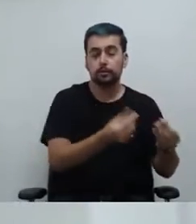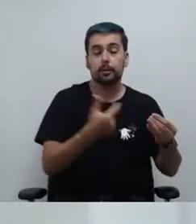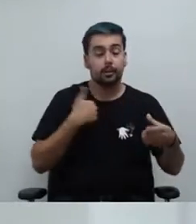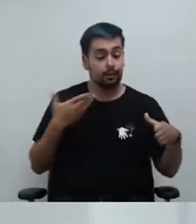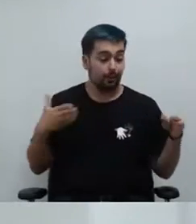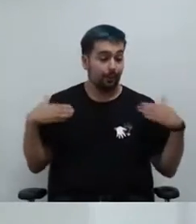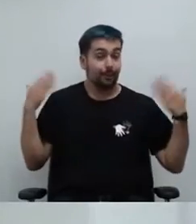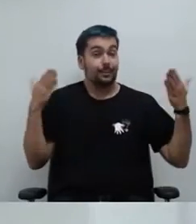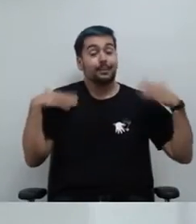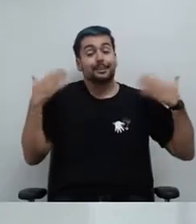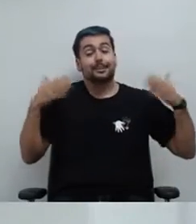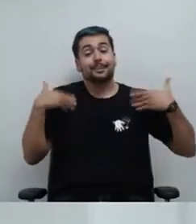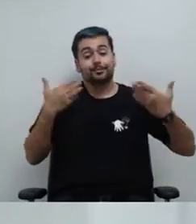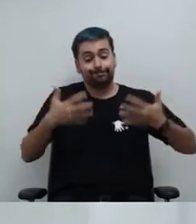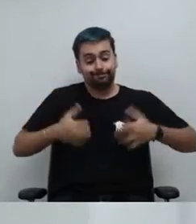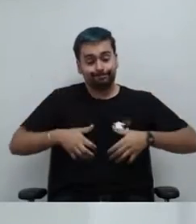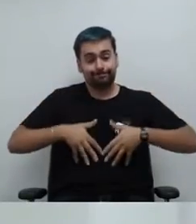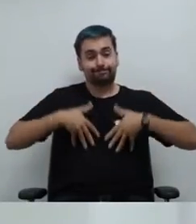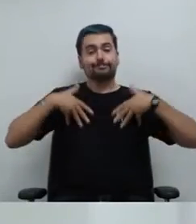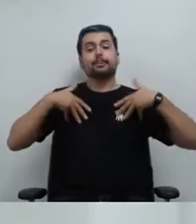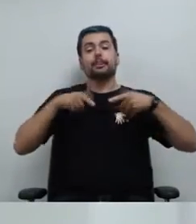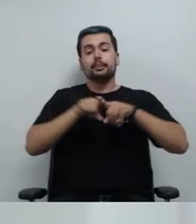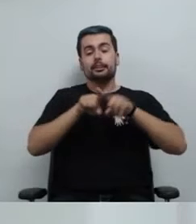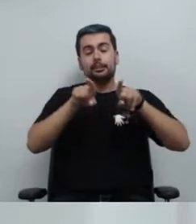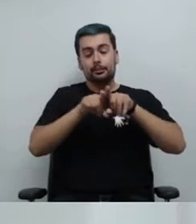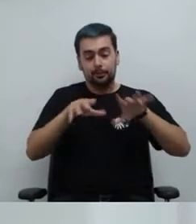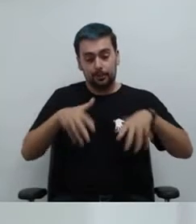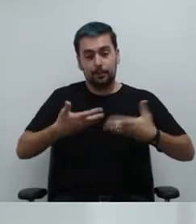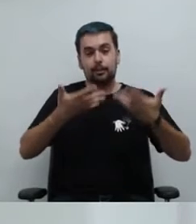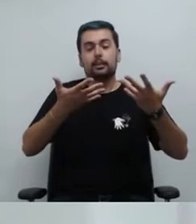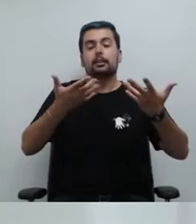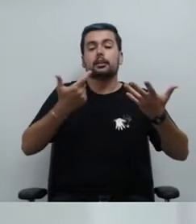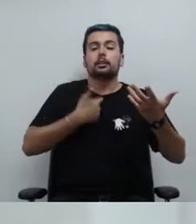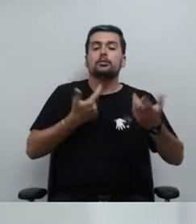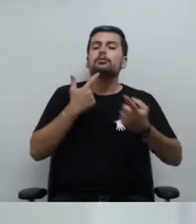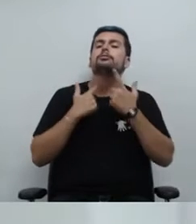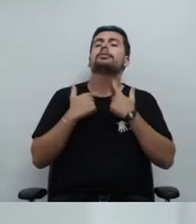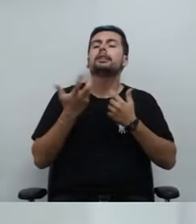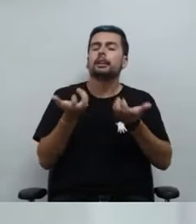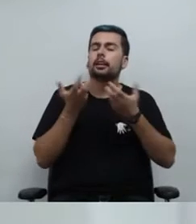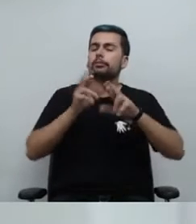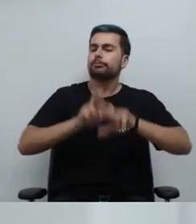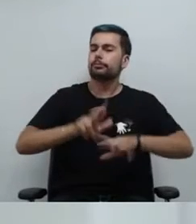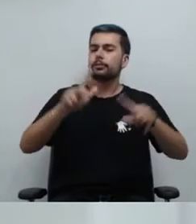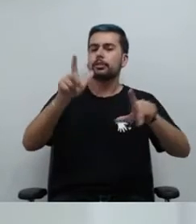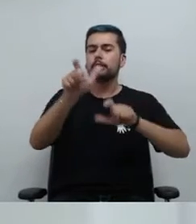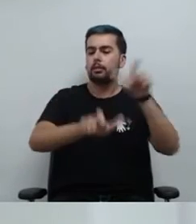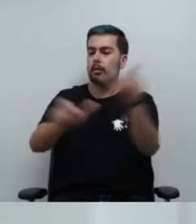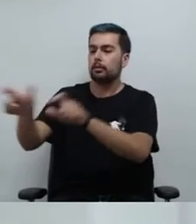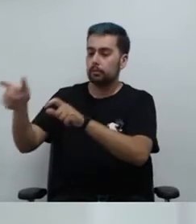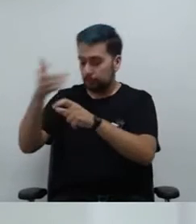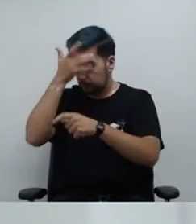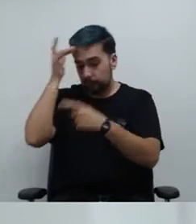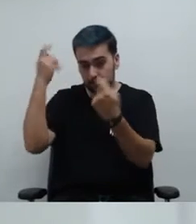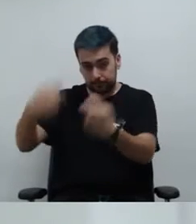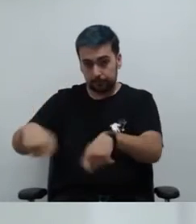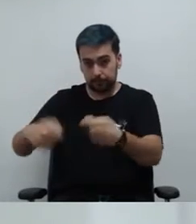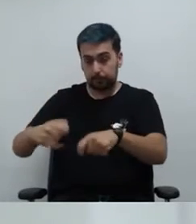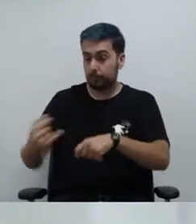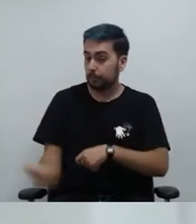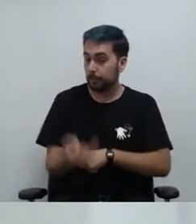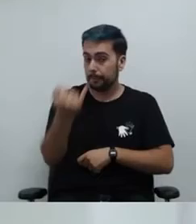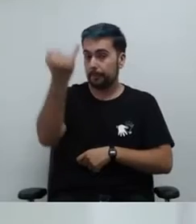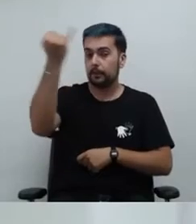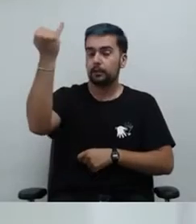alegria, emoção, entusiasmo e, acima de tudo, vontade de fazer a diferença na vida de quem precisa. A